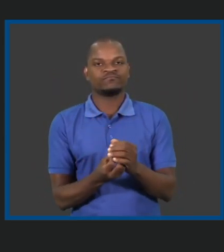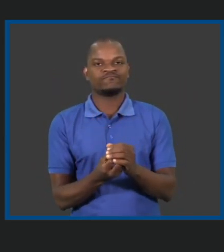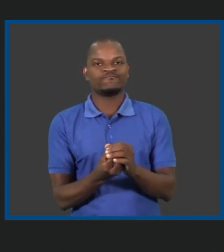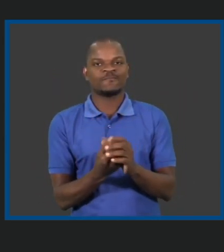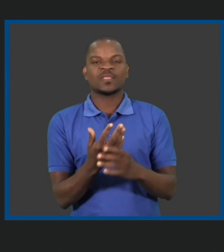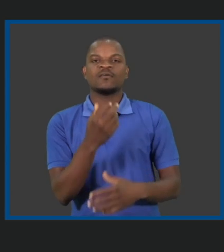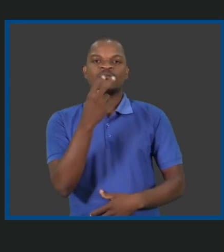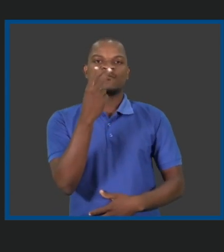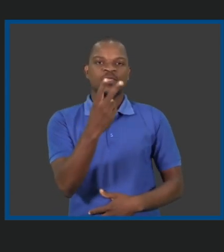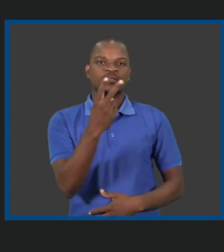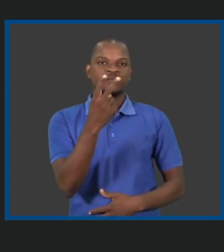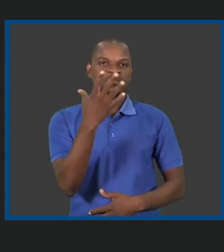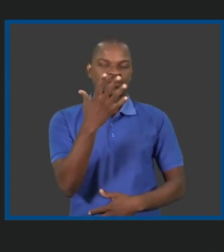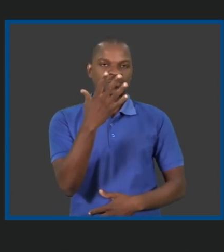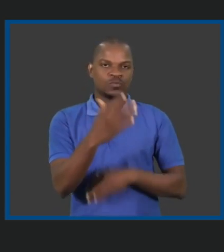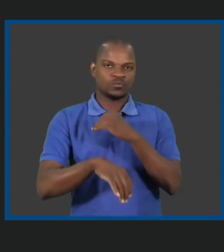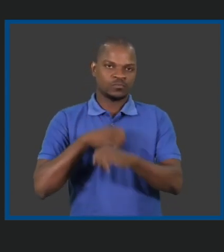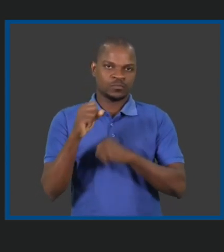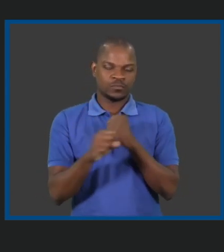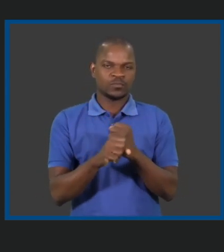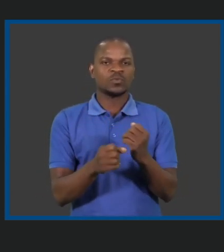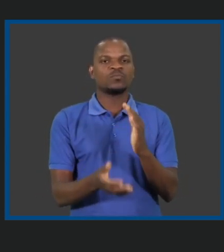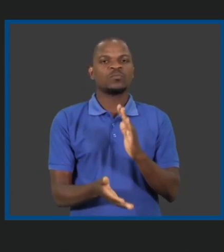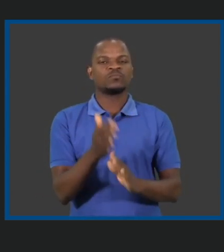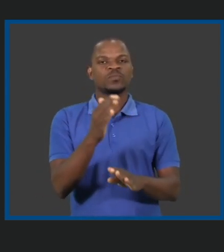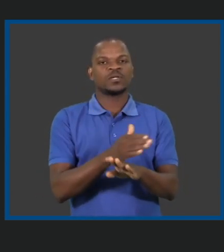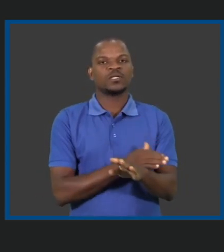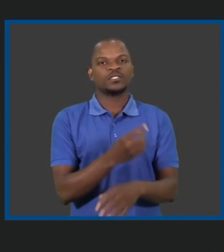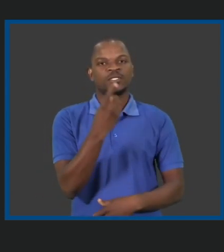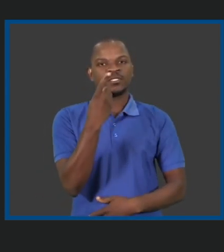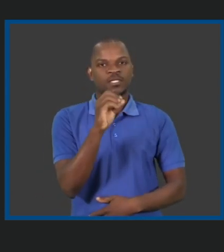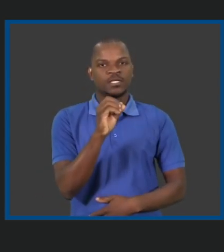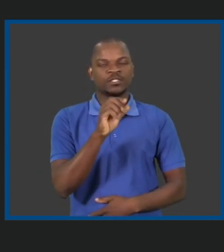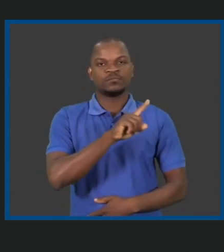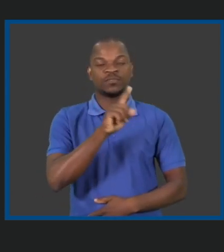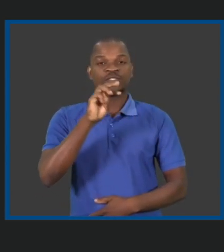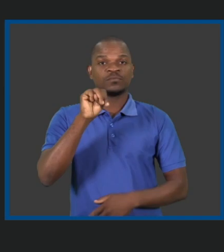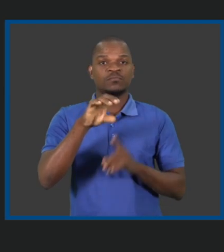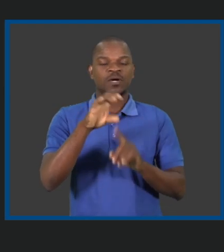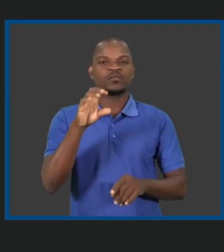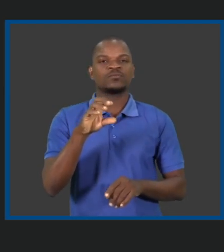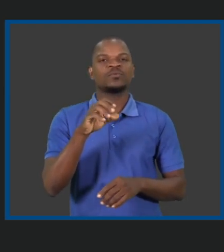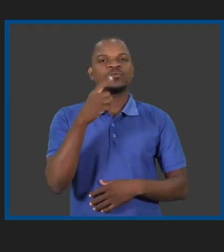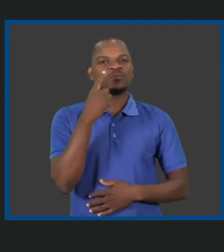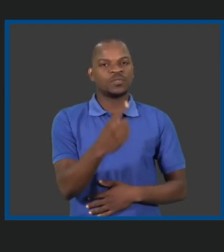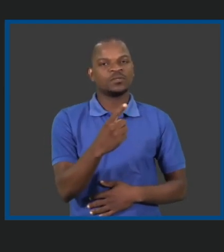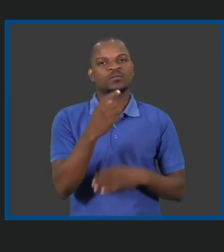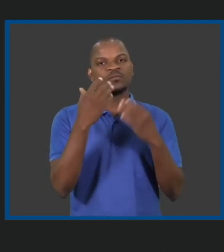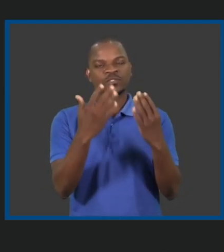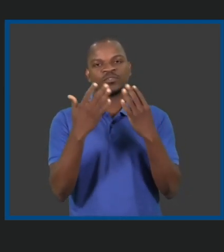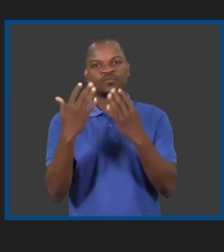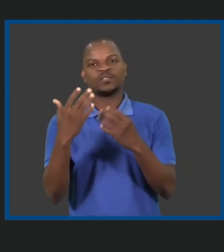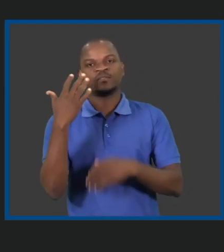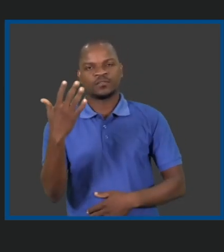criação a 10 de março de 1995 portanto valeu a pena por